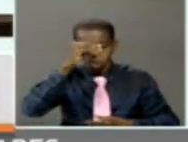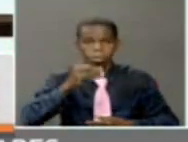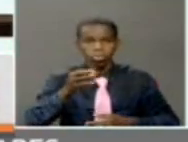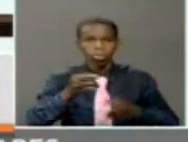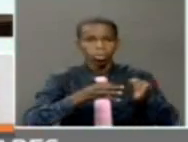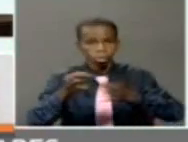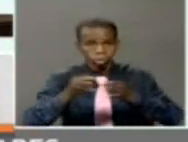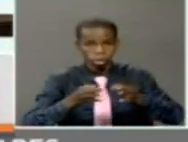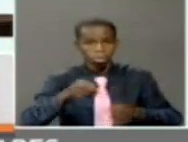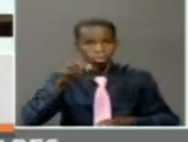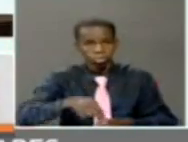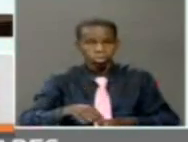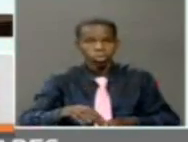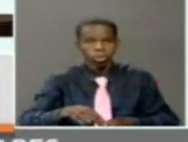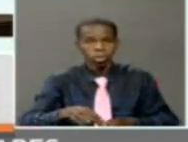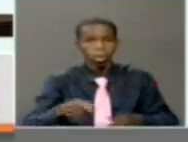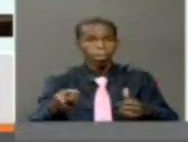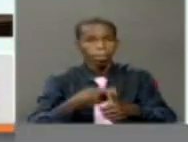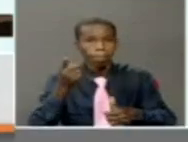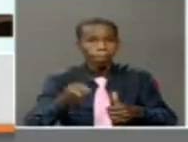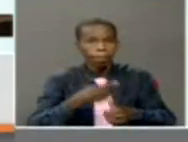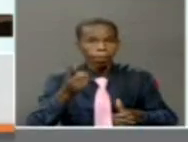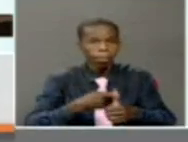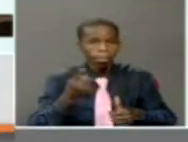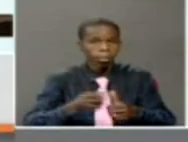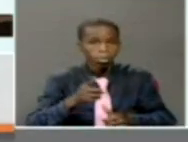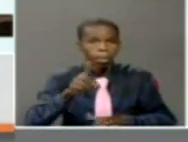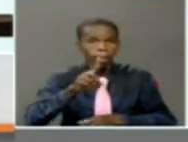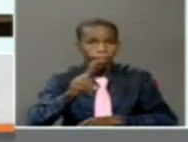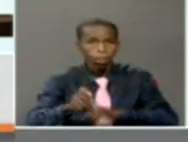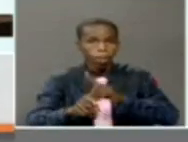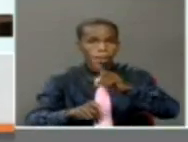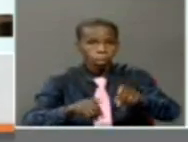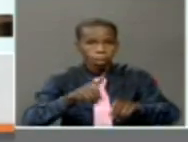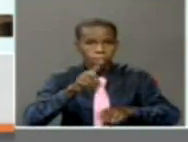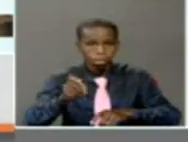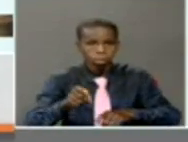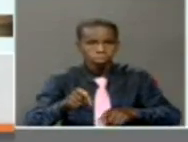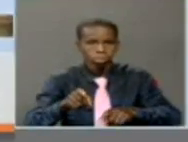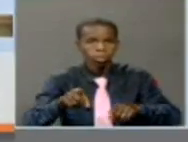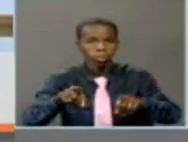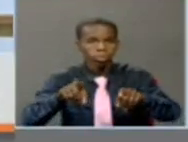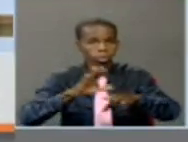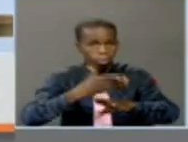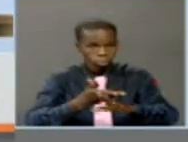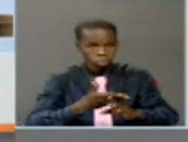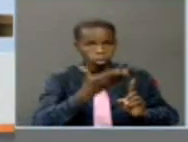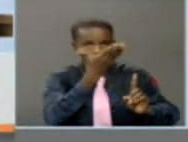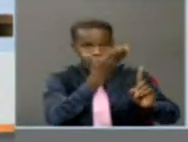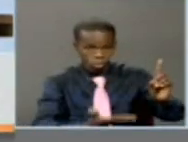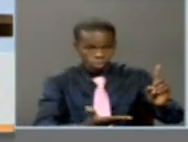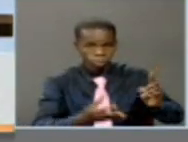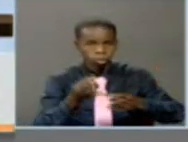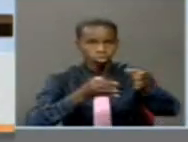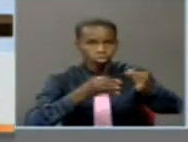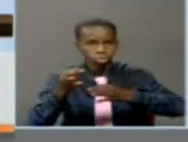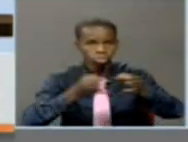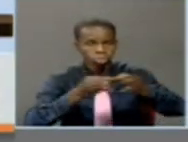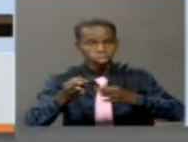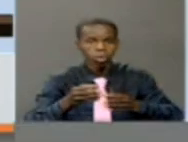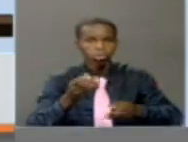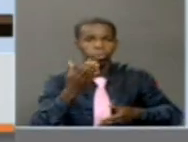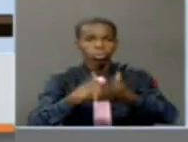vai historiar, vai fazer a tradição para o asseguramento do visitante. O projeto que pode transformar a Lagoa do